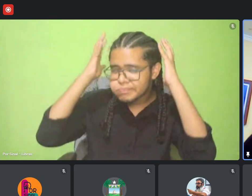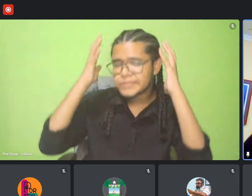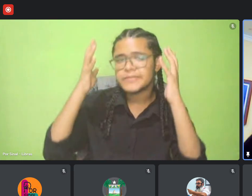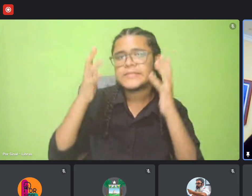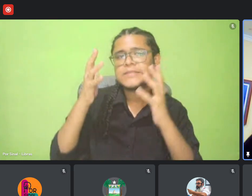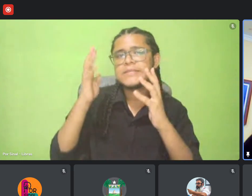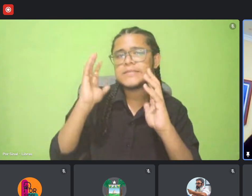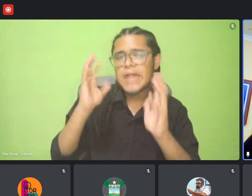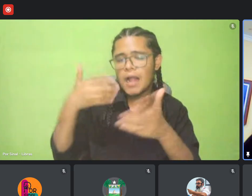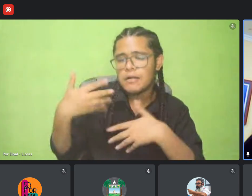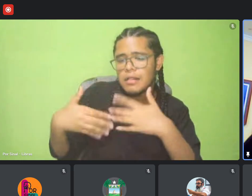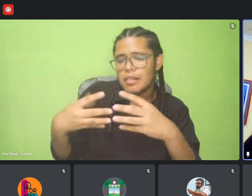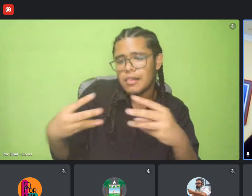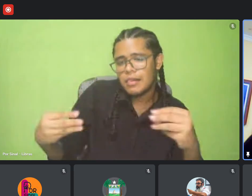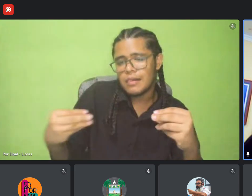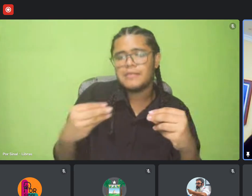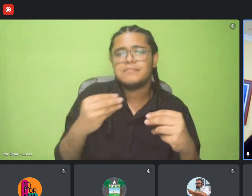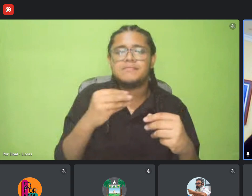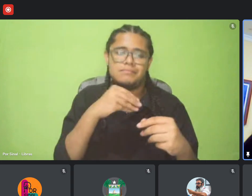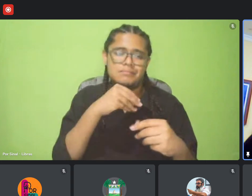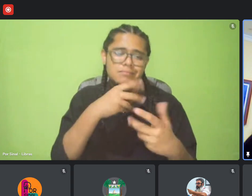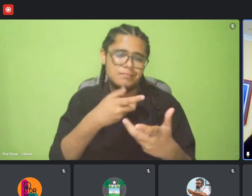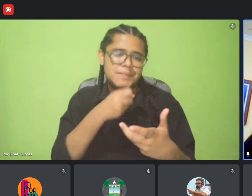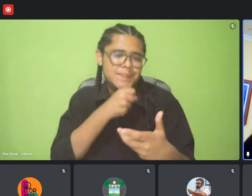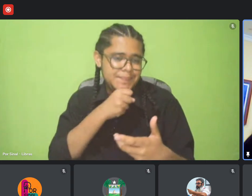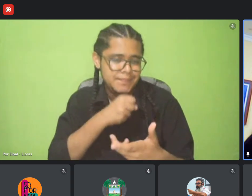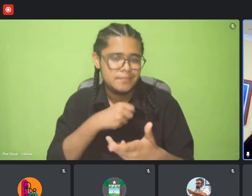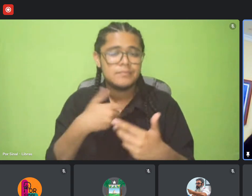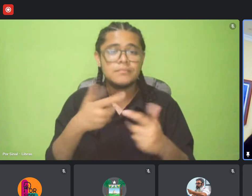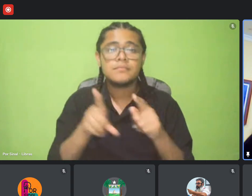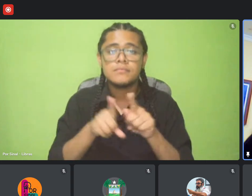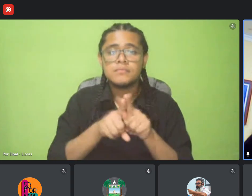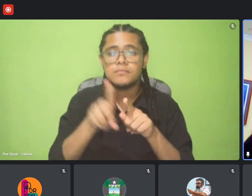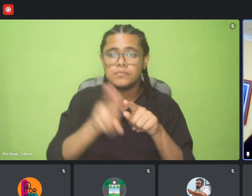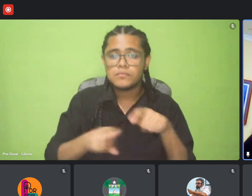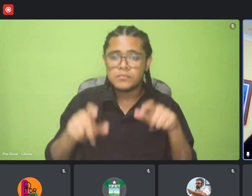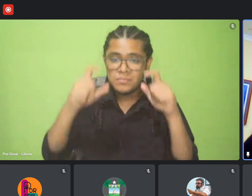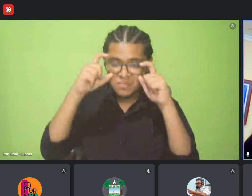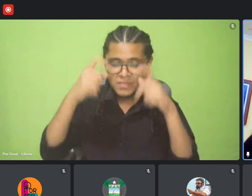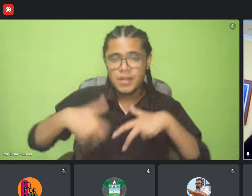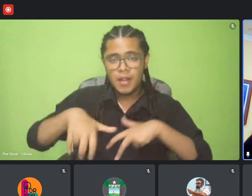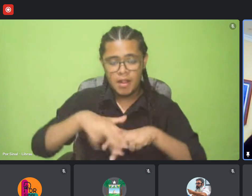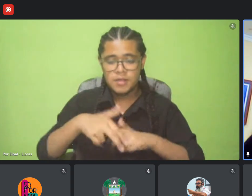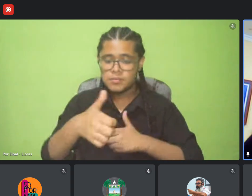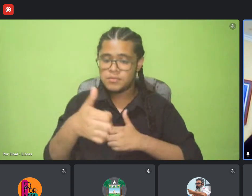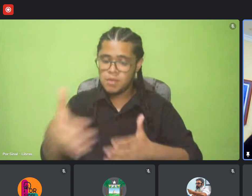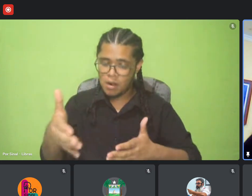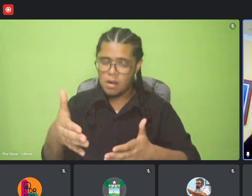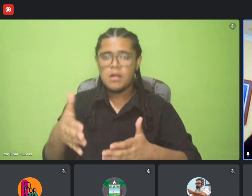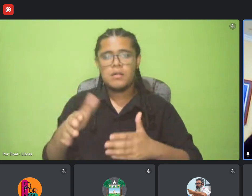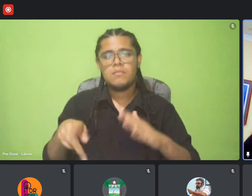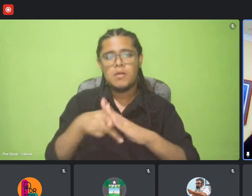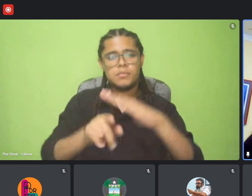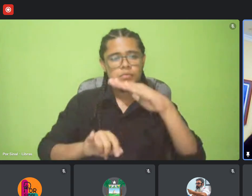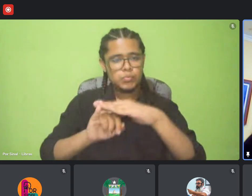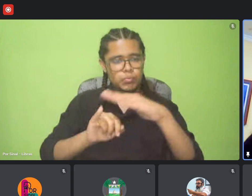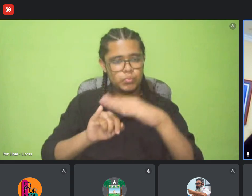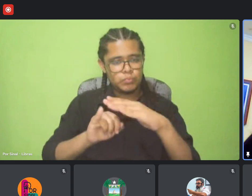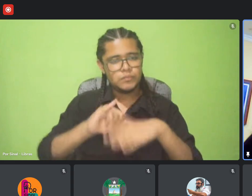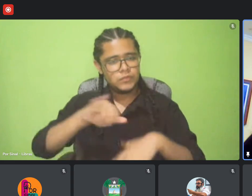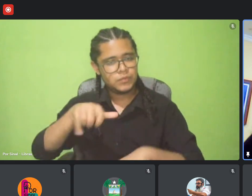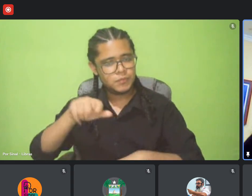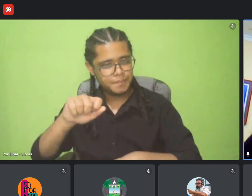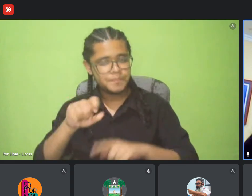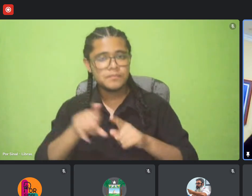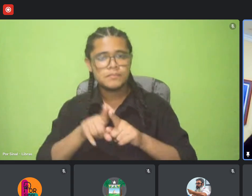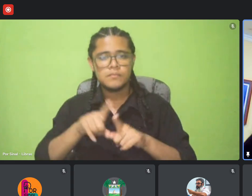Eu uso óculos. Estou sentado aqui na sala da Fundação. Tem um quadro colorido atrás de mim.